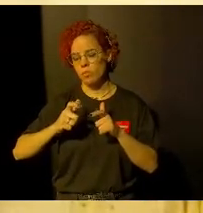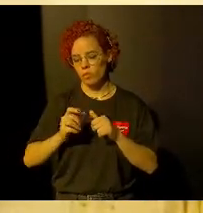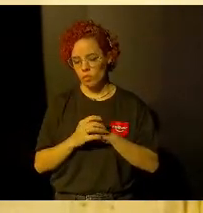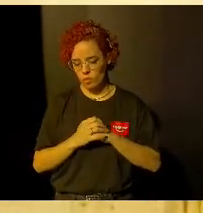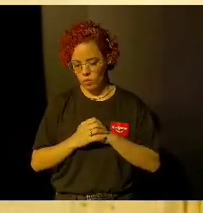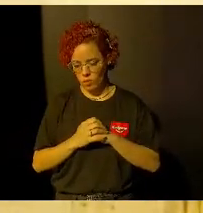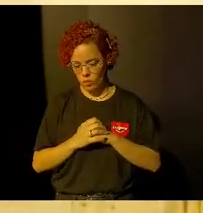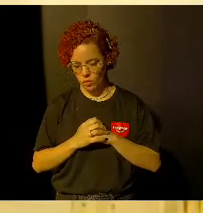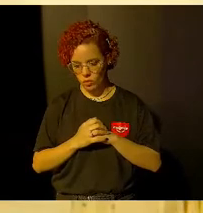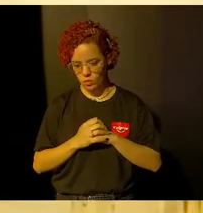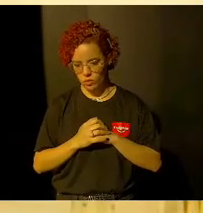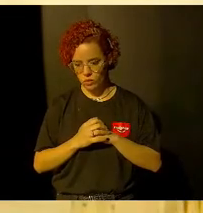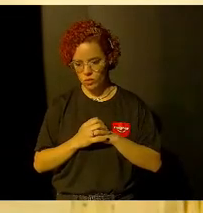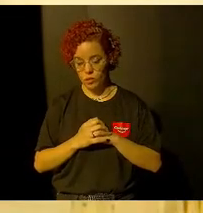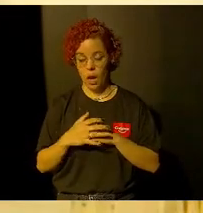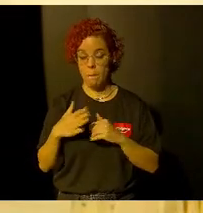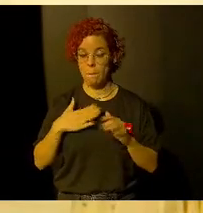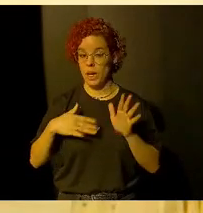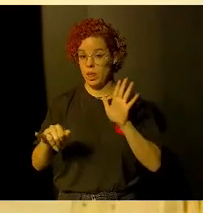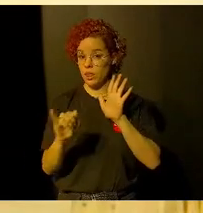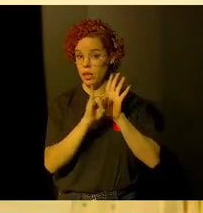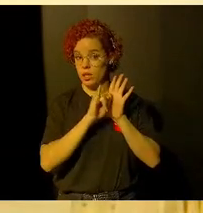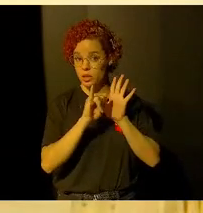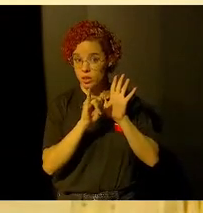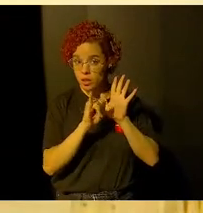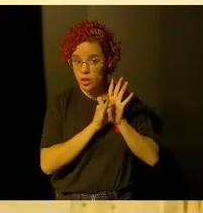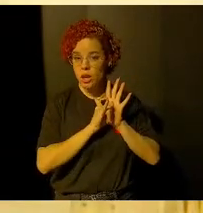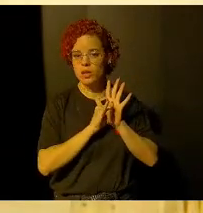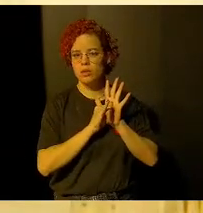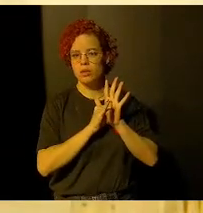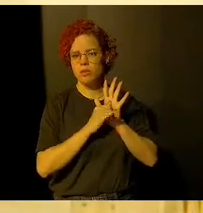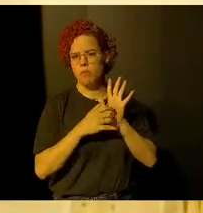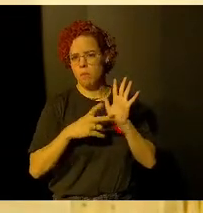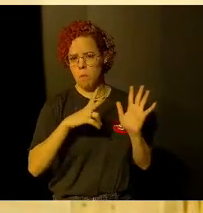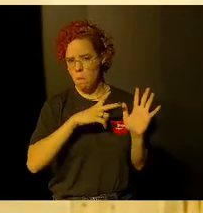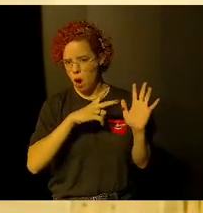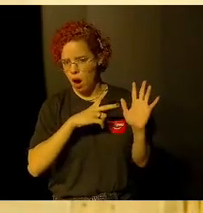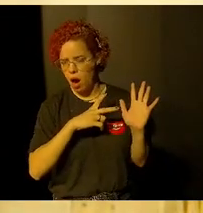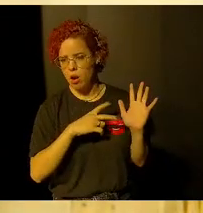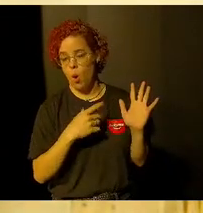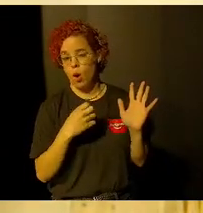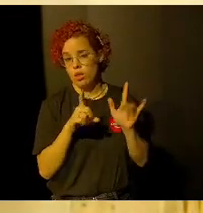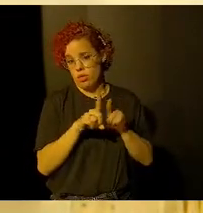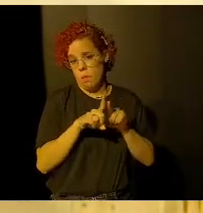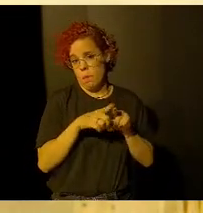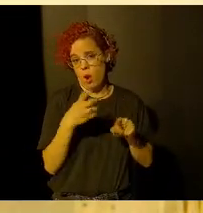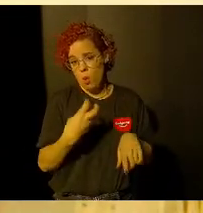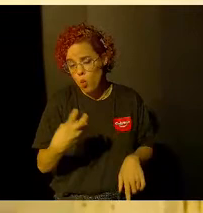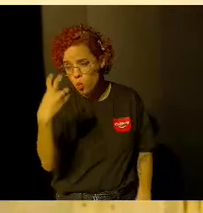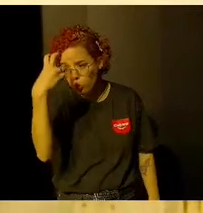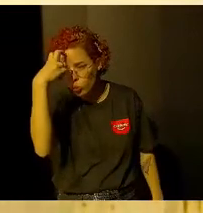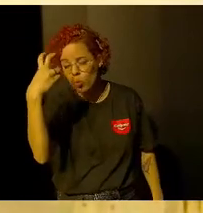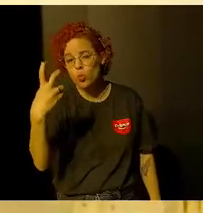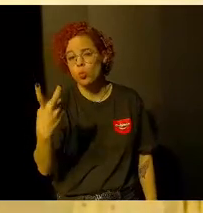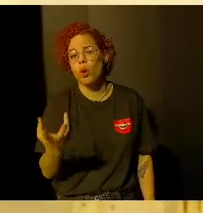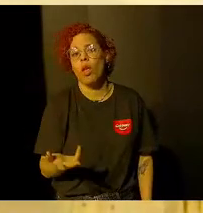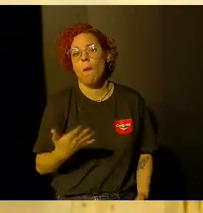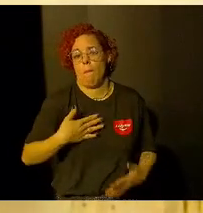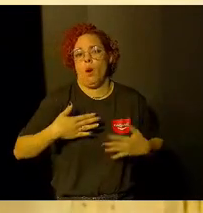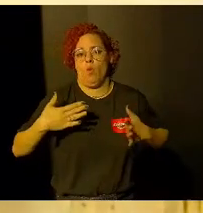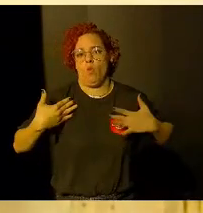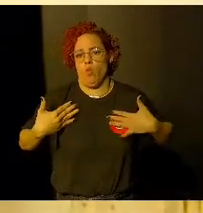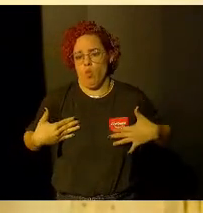tanto pela minha identidade pessoal como pela minha cultura Eu costumo dizer que eu no meu corpo